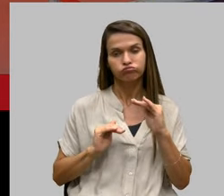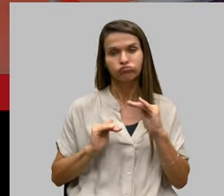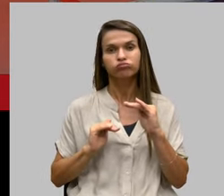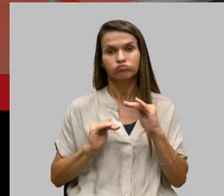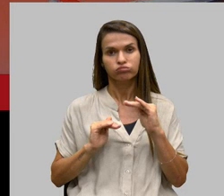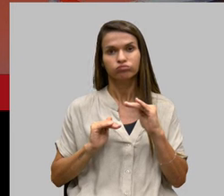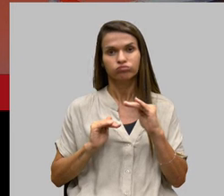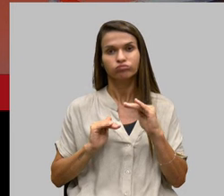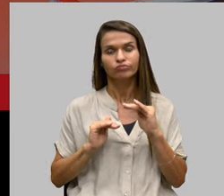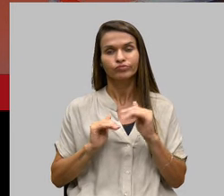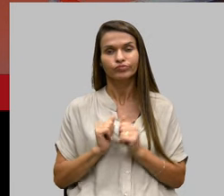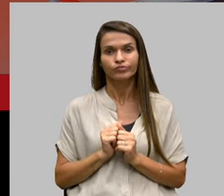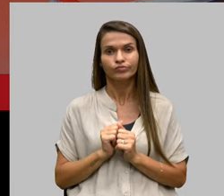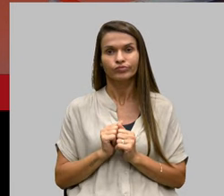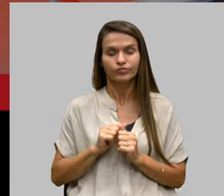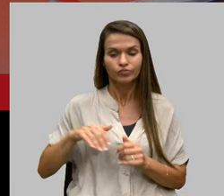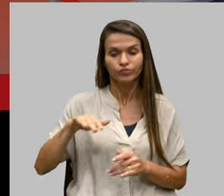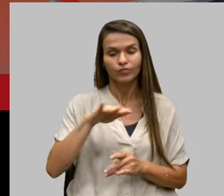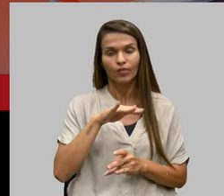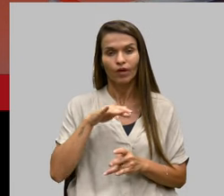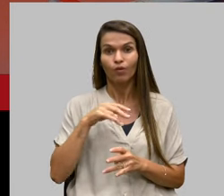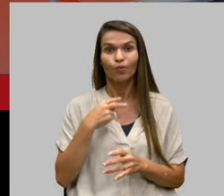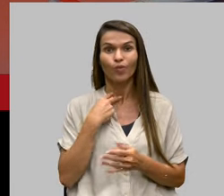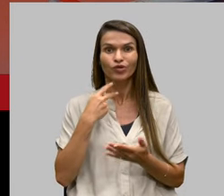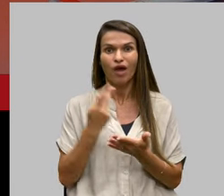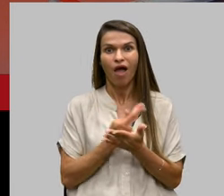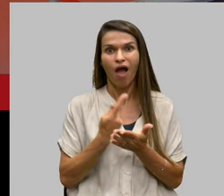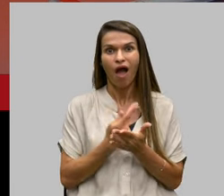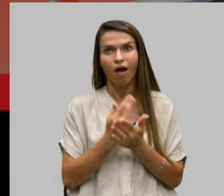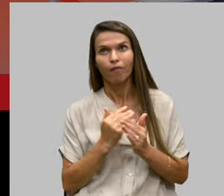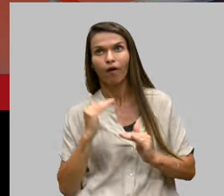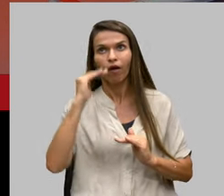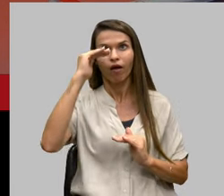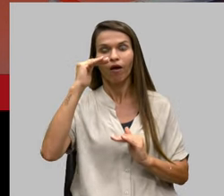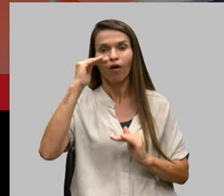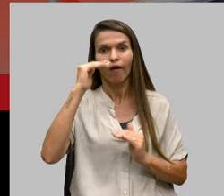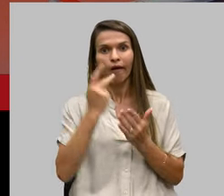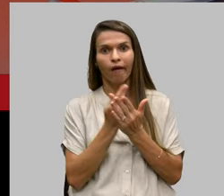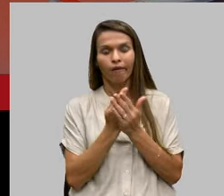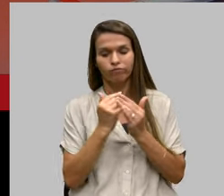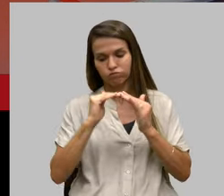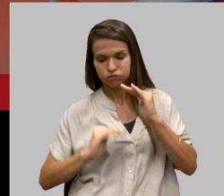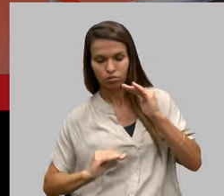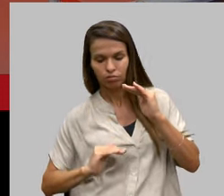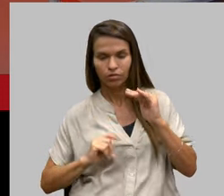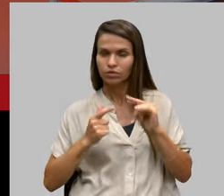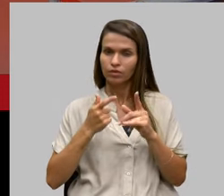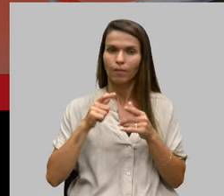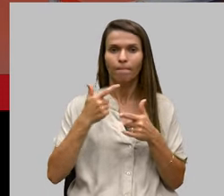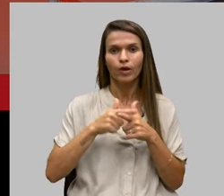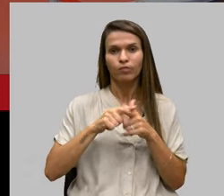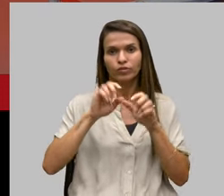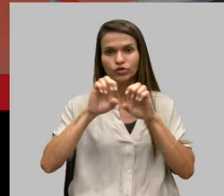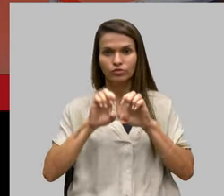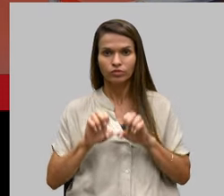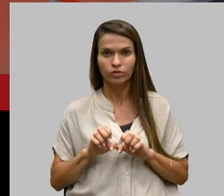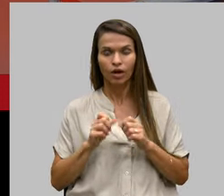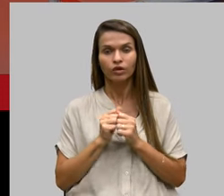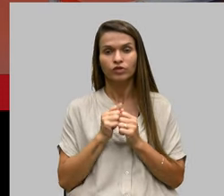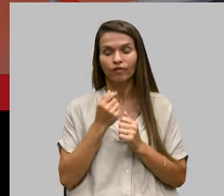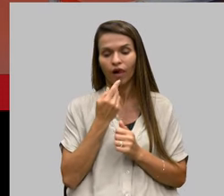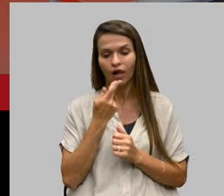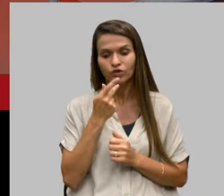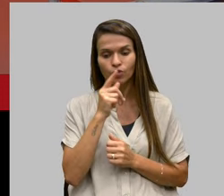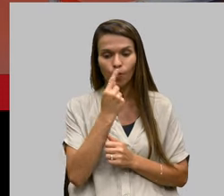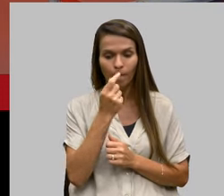conjuntural o que a gente não pode errar sempre para mais ou errar sempre para menos de forma a Gerar desequilíbrios estruturais então nós estamos falando aqui de 1%